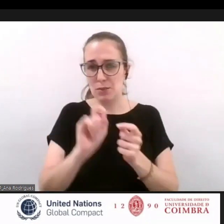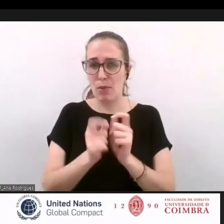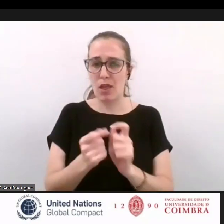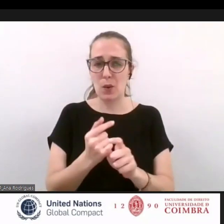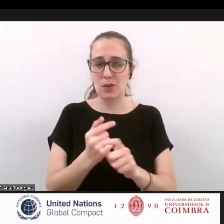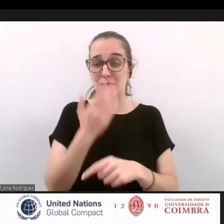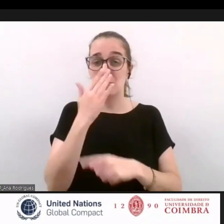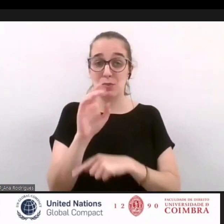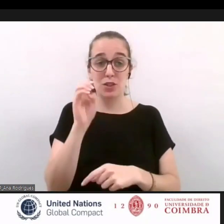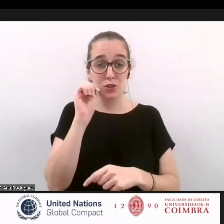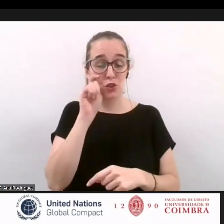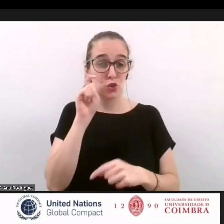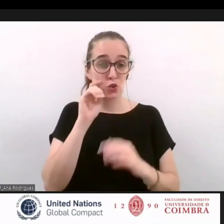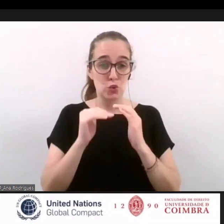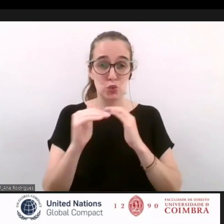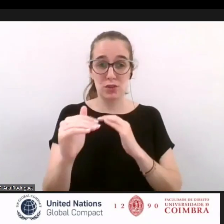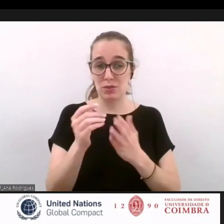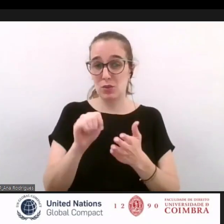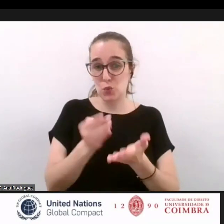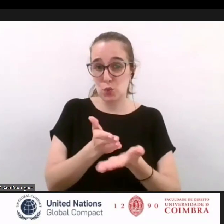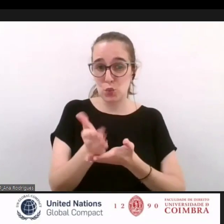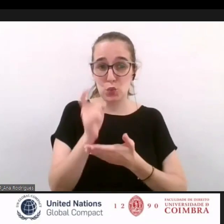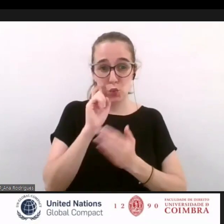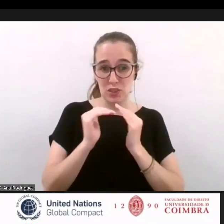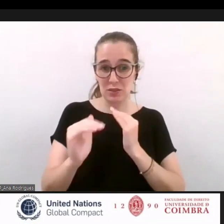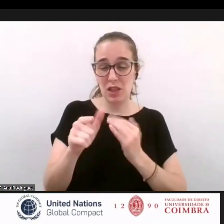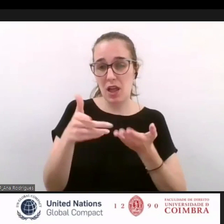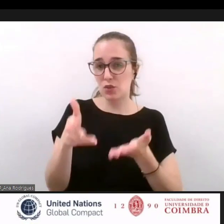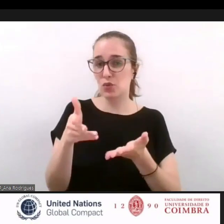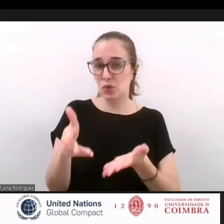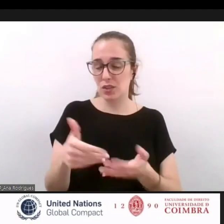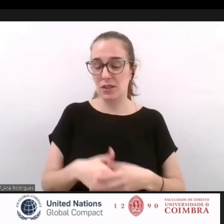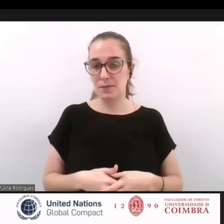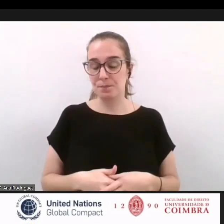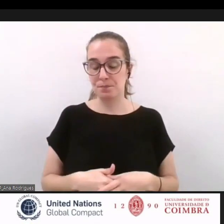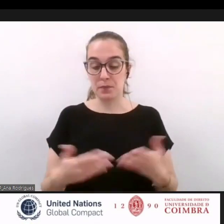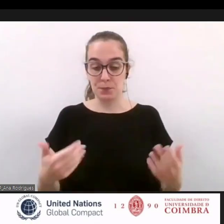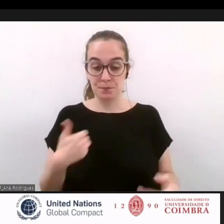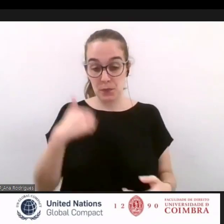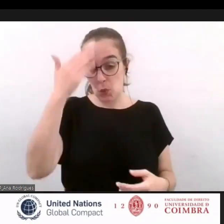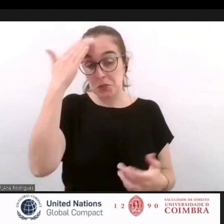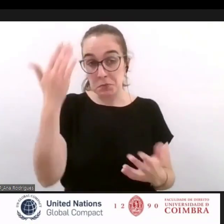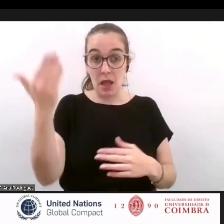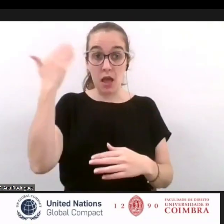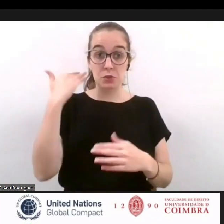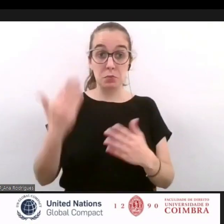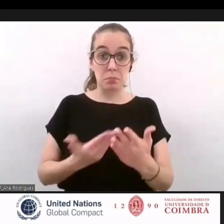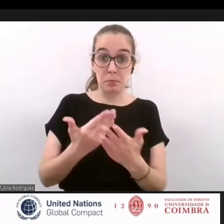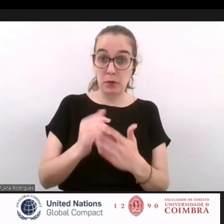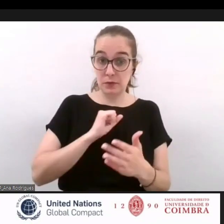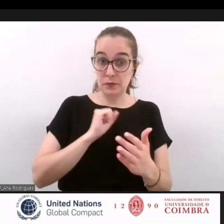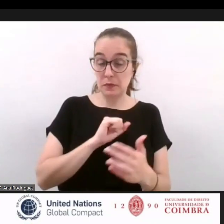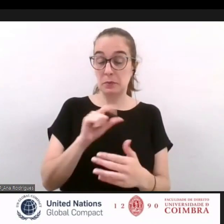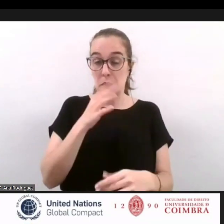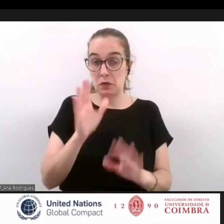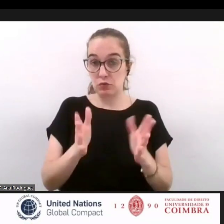sustentabilidade. Portanto, eu dizia também, creio que nas propostas e na minha intervenção